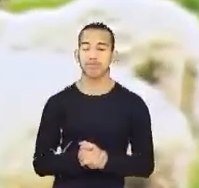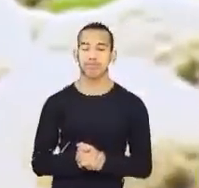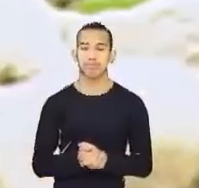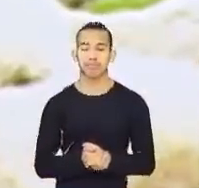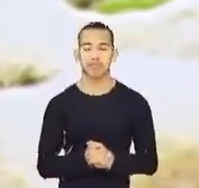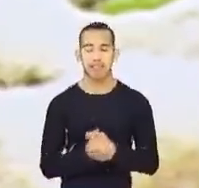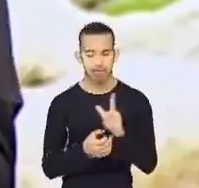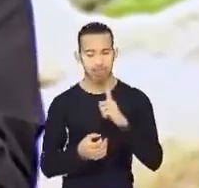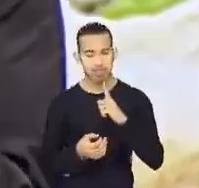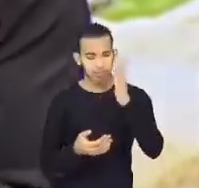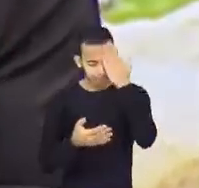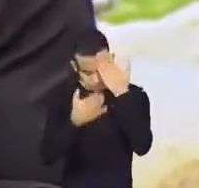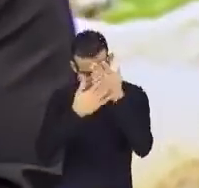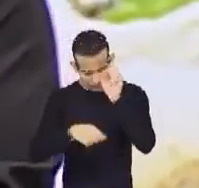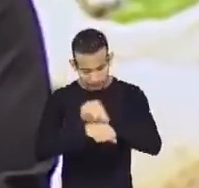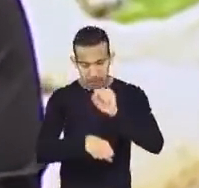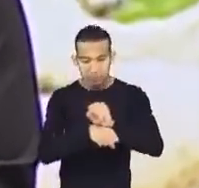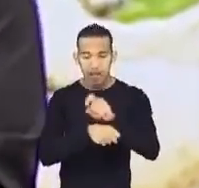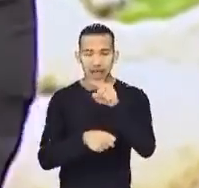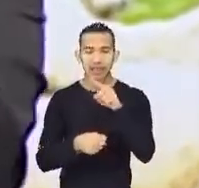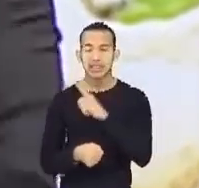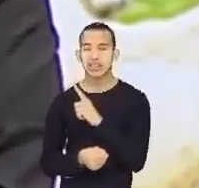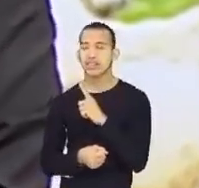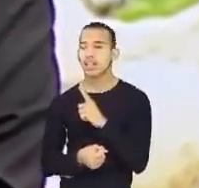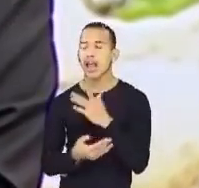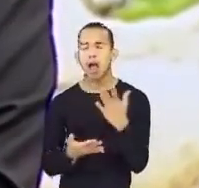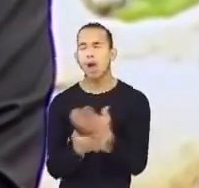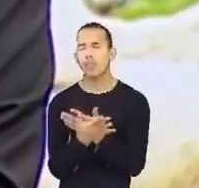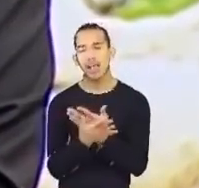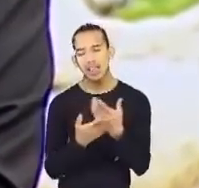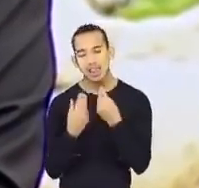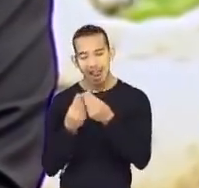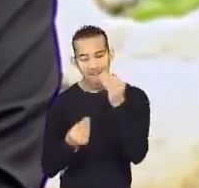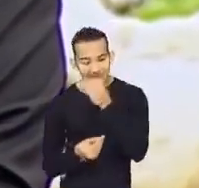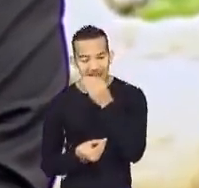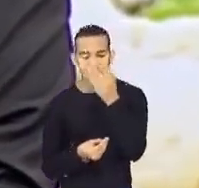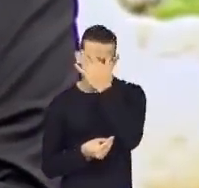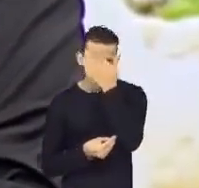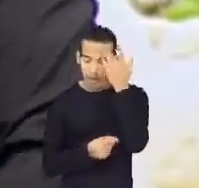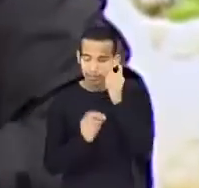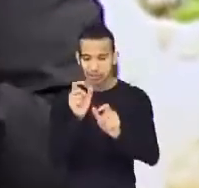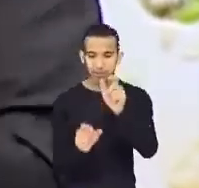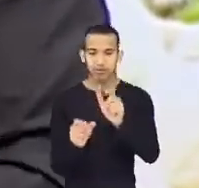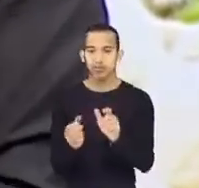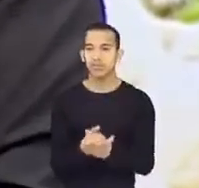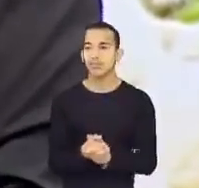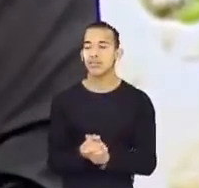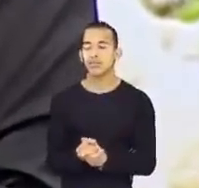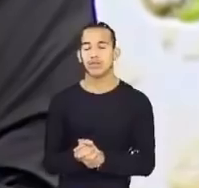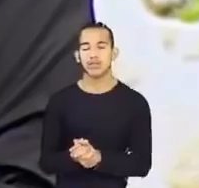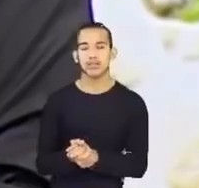e a esperança adiada, né, acabam desanimando as pessoas e abatendo